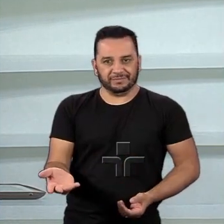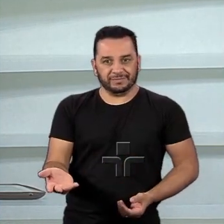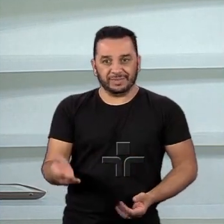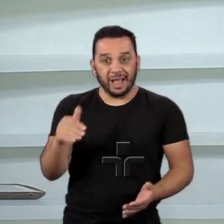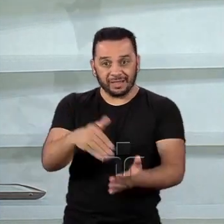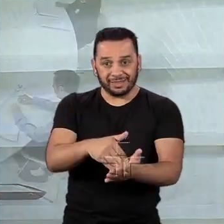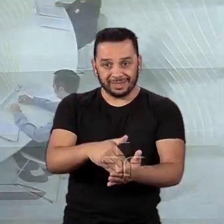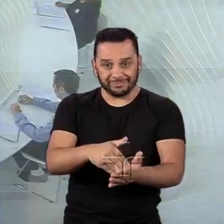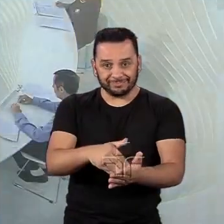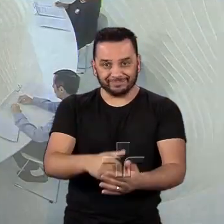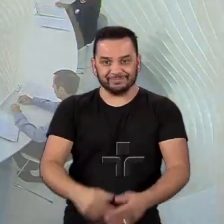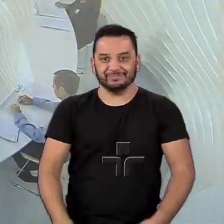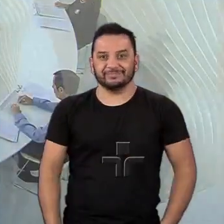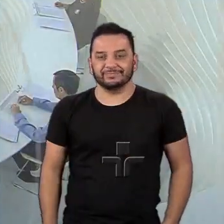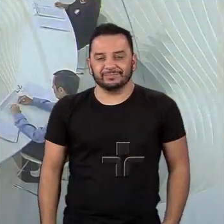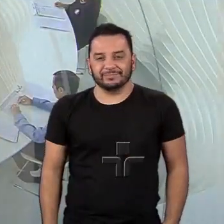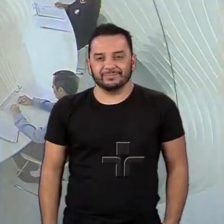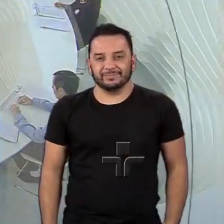Até já.